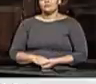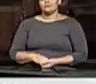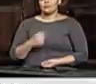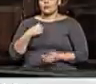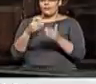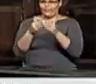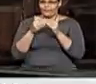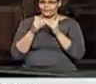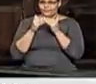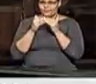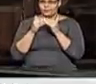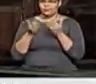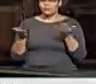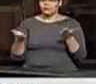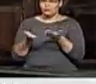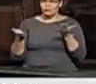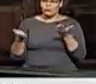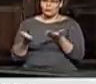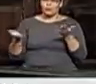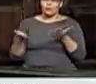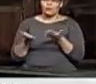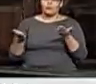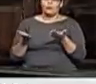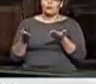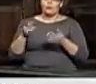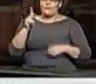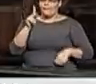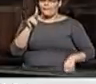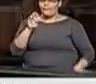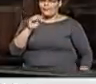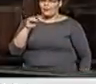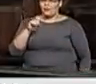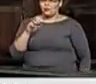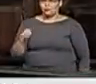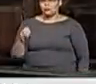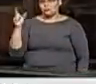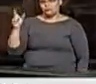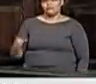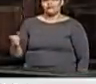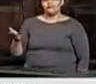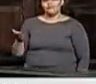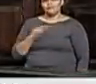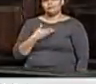Eu pedi agora para que o Pezão